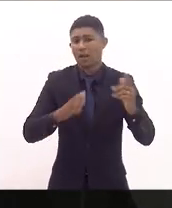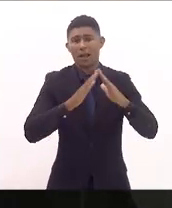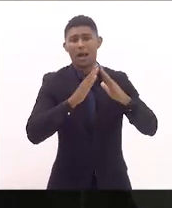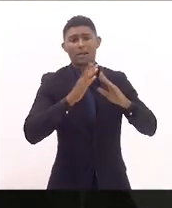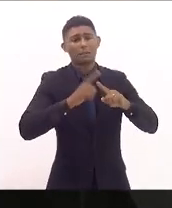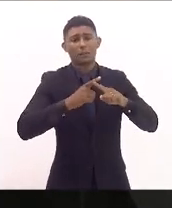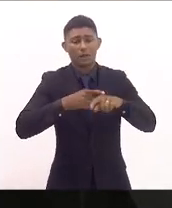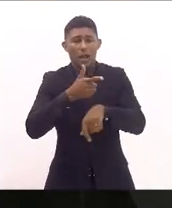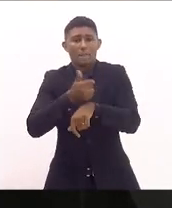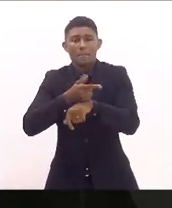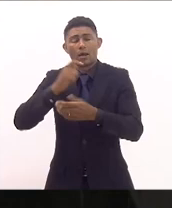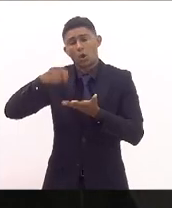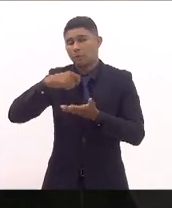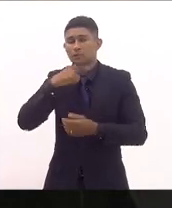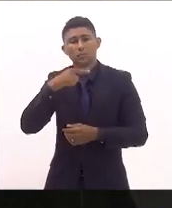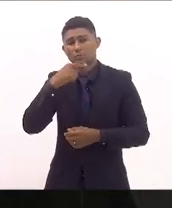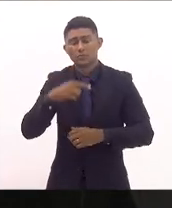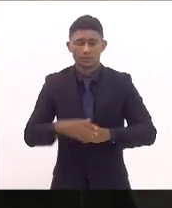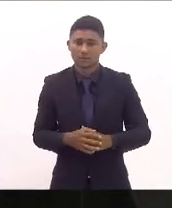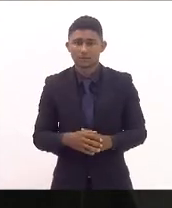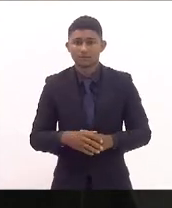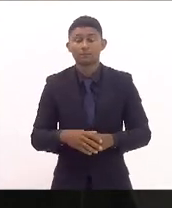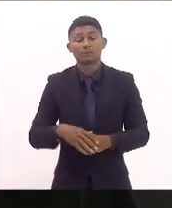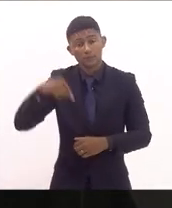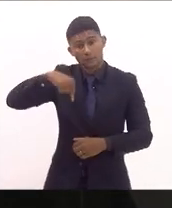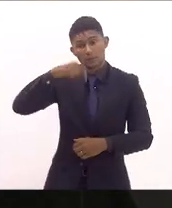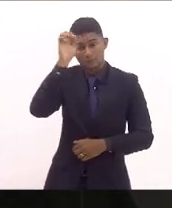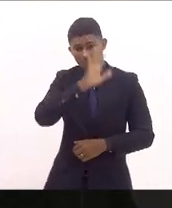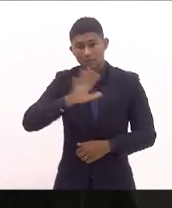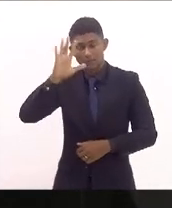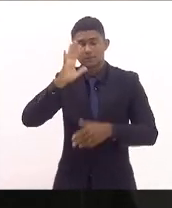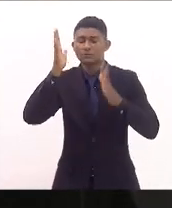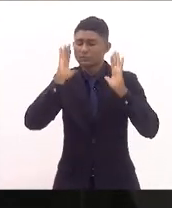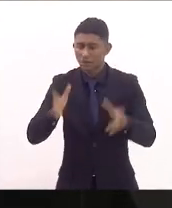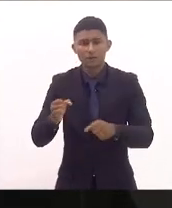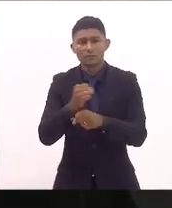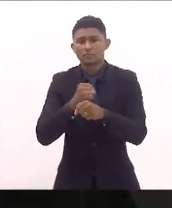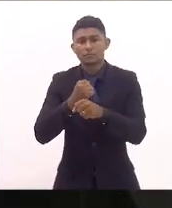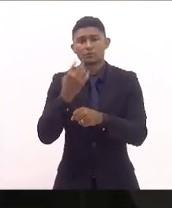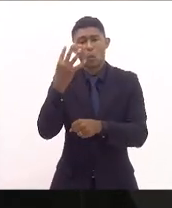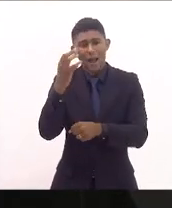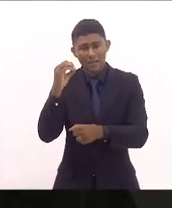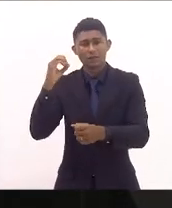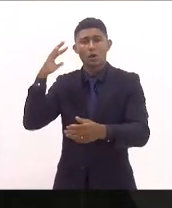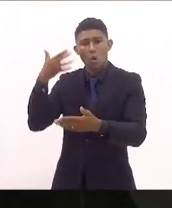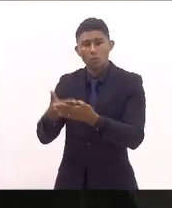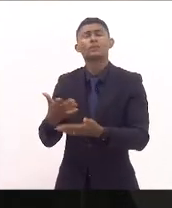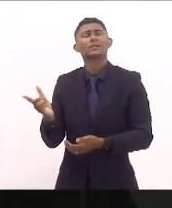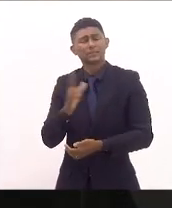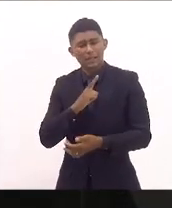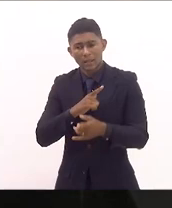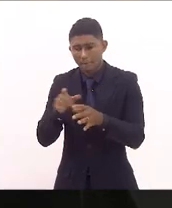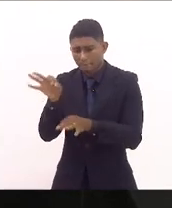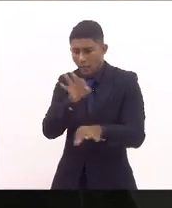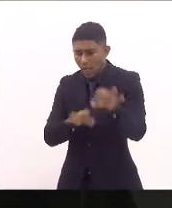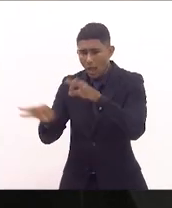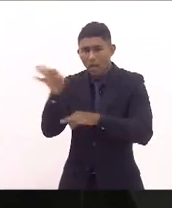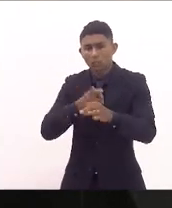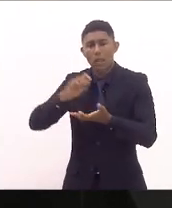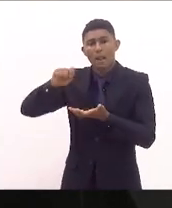grave a gente tem no Brasil há mais de 40 anos um programa nacional de alimentação escolar